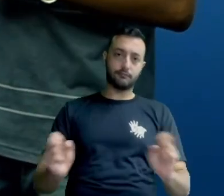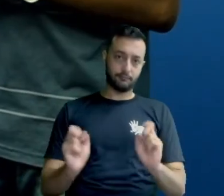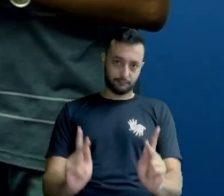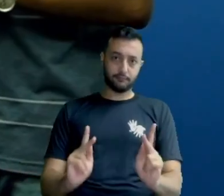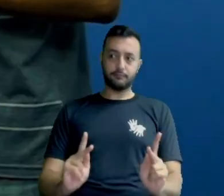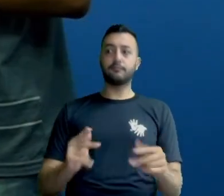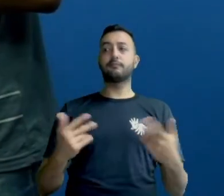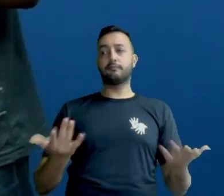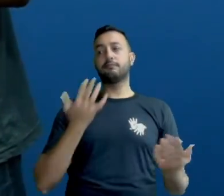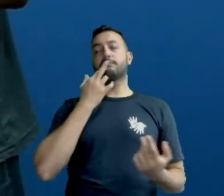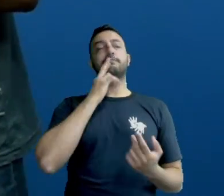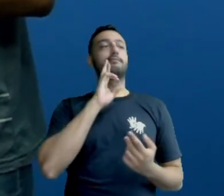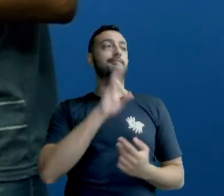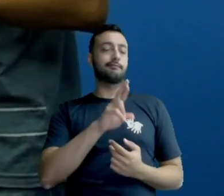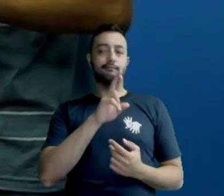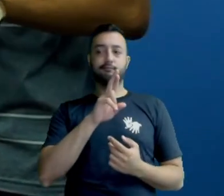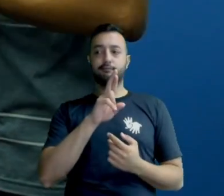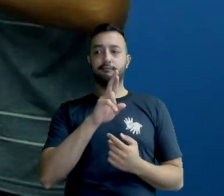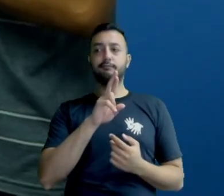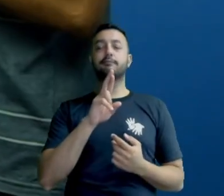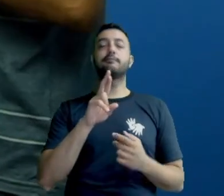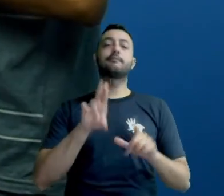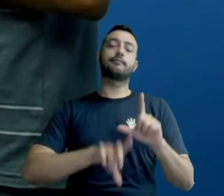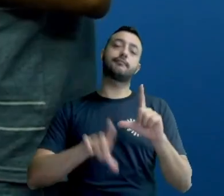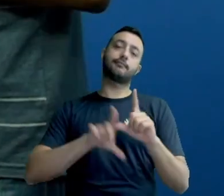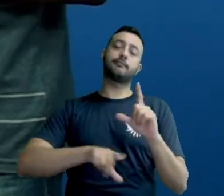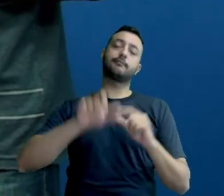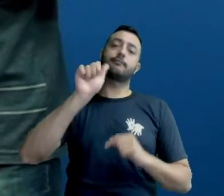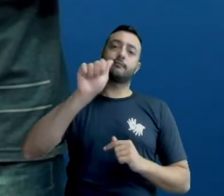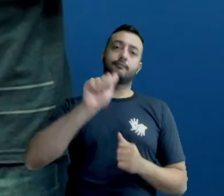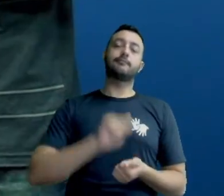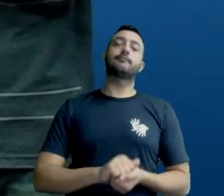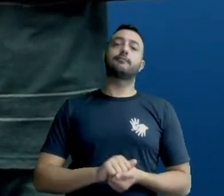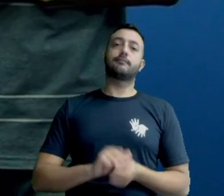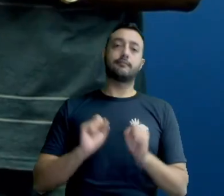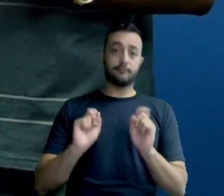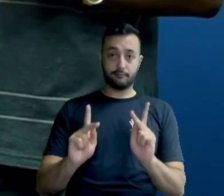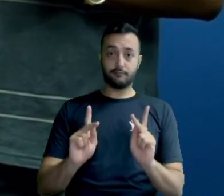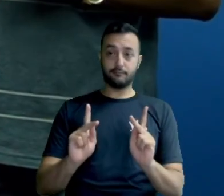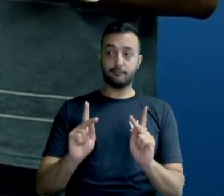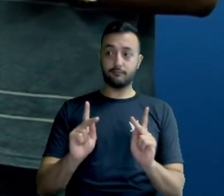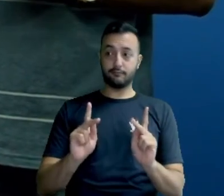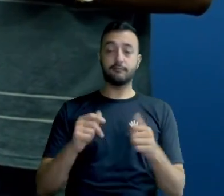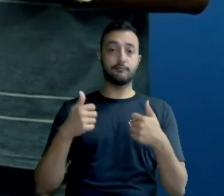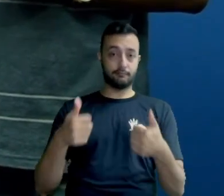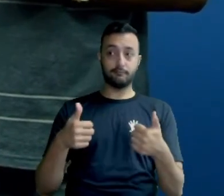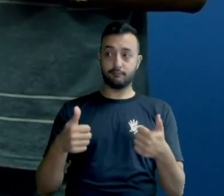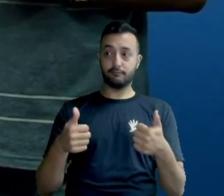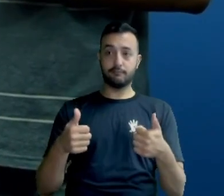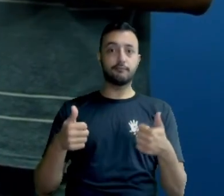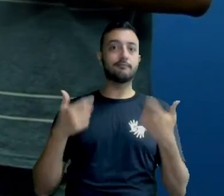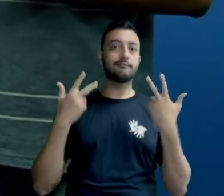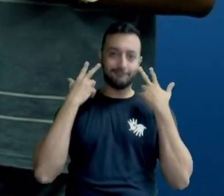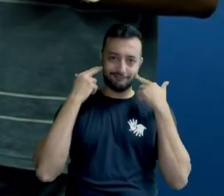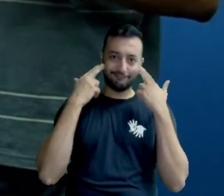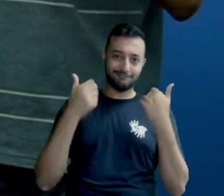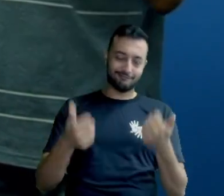Ok? Então, a alternativa aí é a letra A. Ok? Beleza?